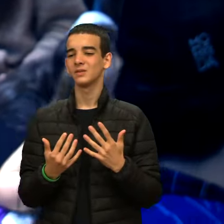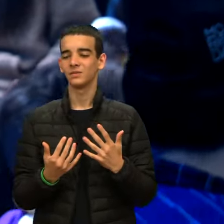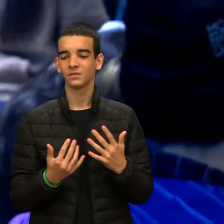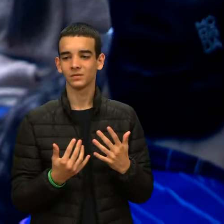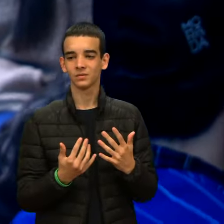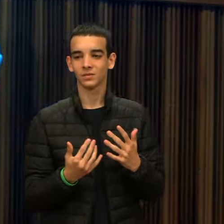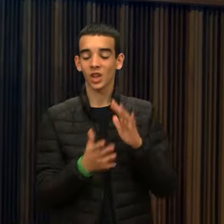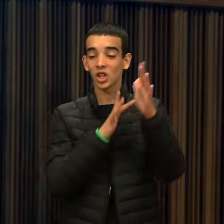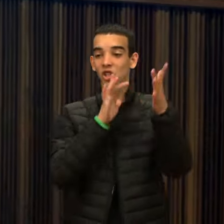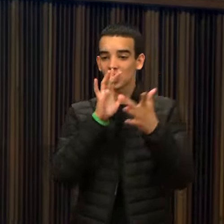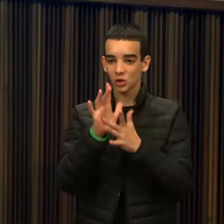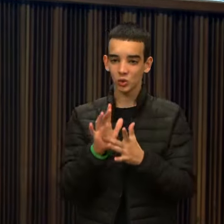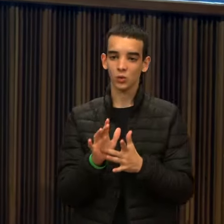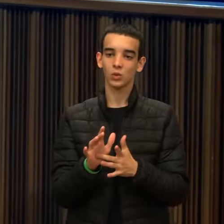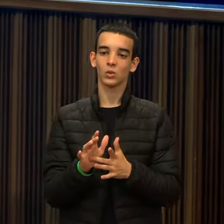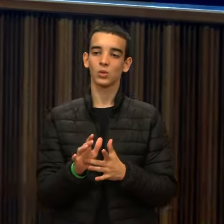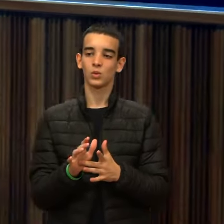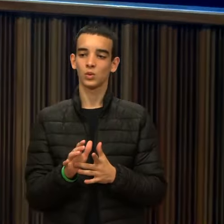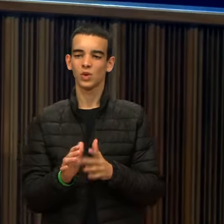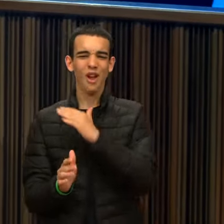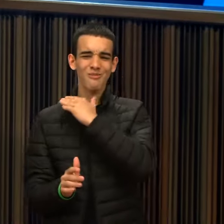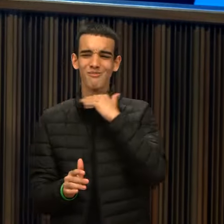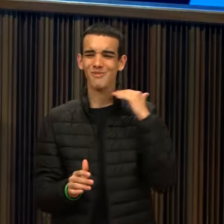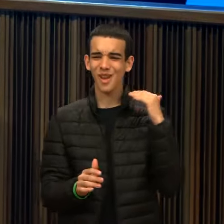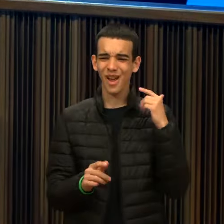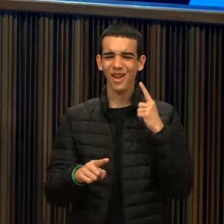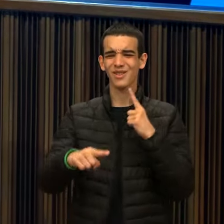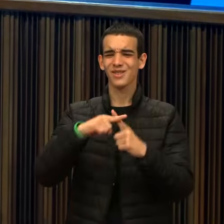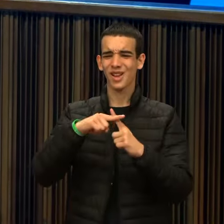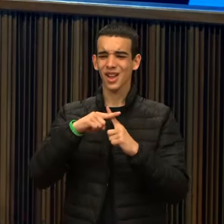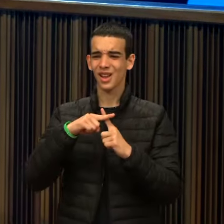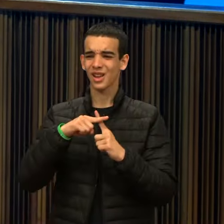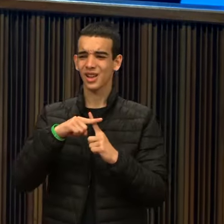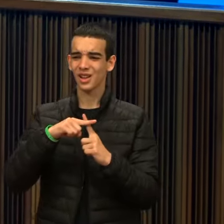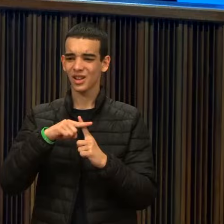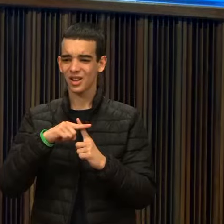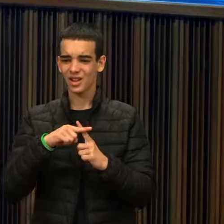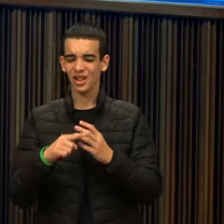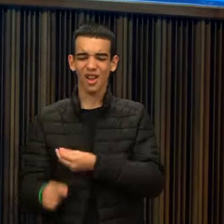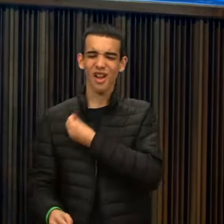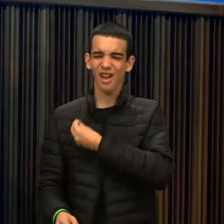Ele te ama. Você entendeu que a sua vida pode ser diferente.